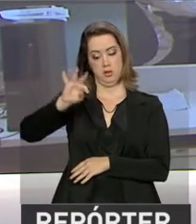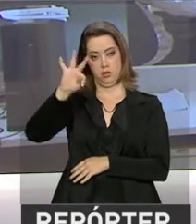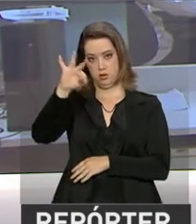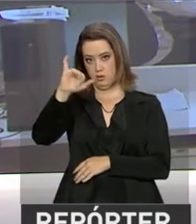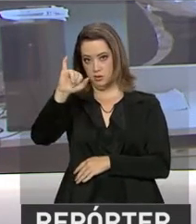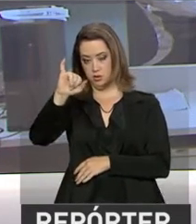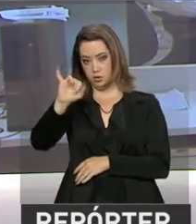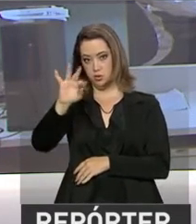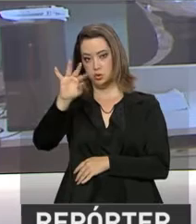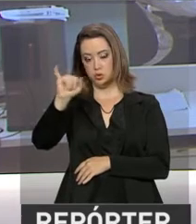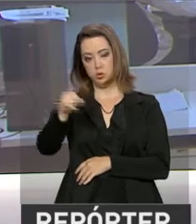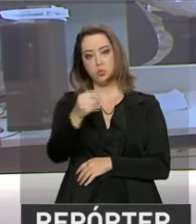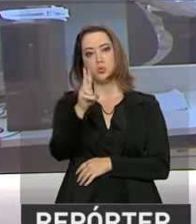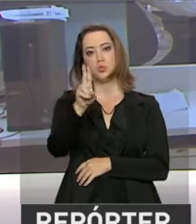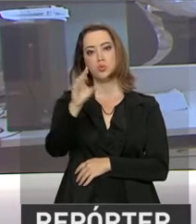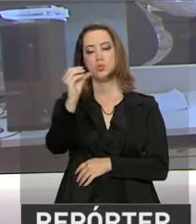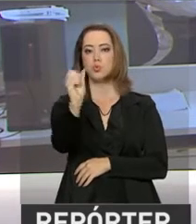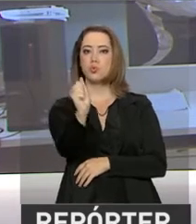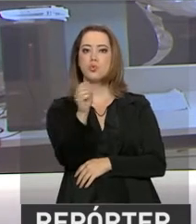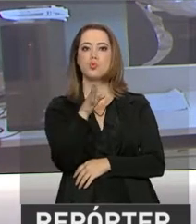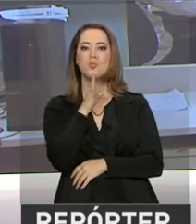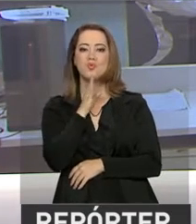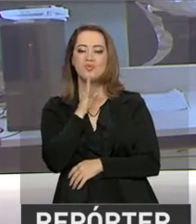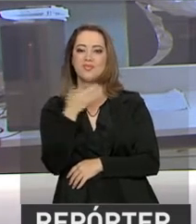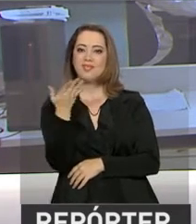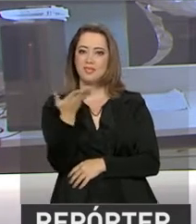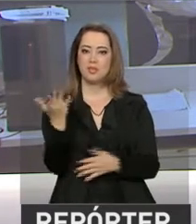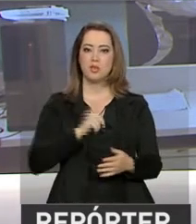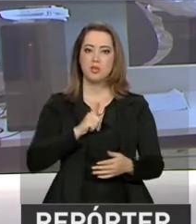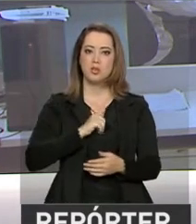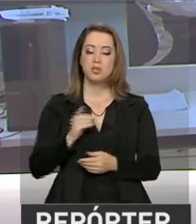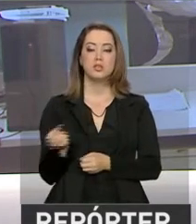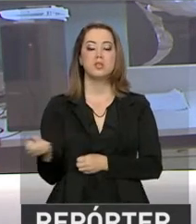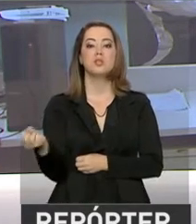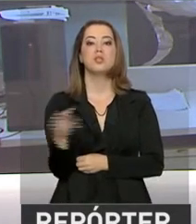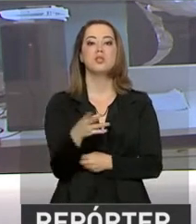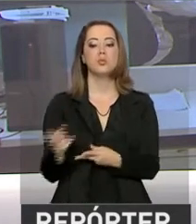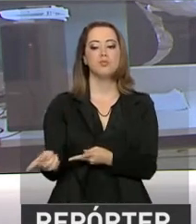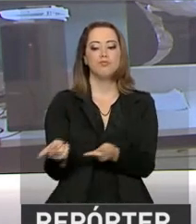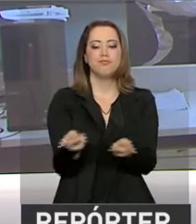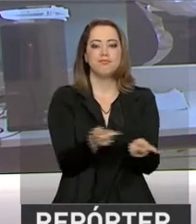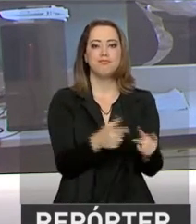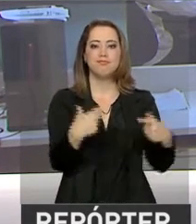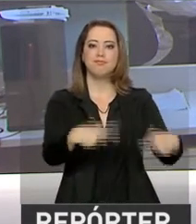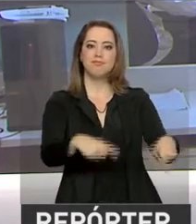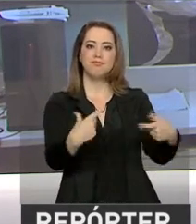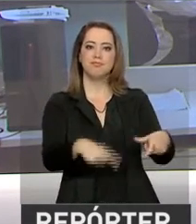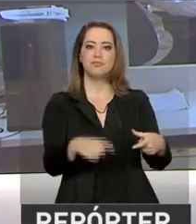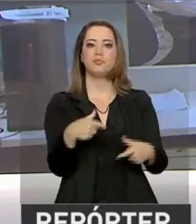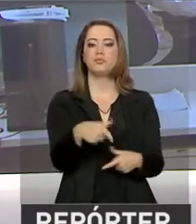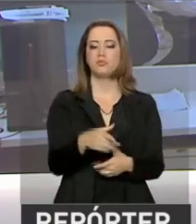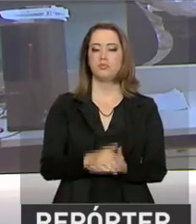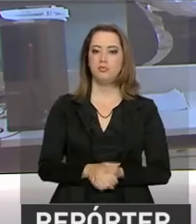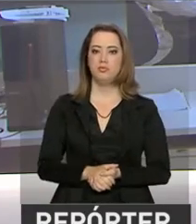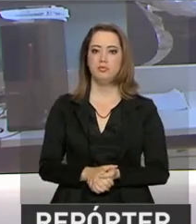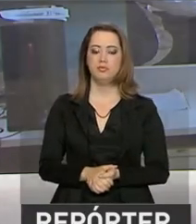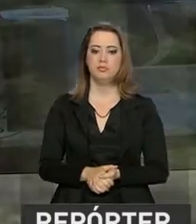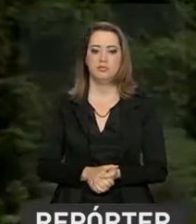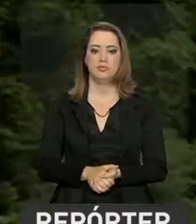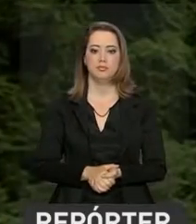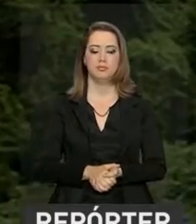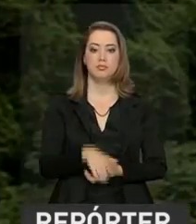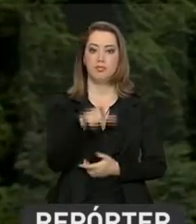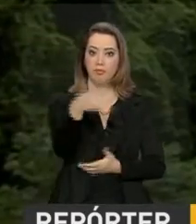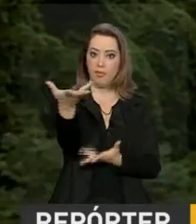Paineiras, ganhou um novo centro de visitantes. O projeto reforça as obras feitas no Rio de Janeiro para as Olimpíadas.